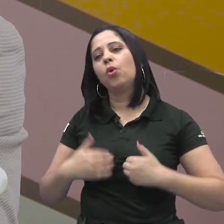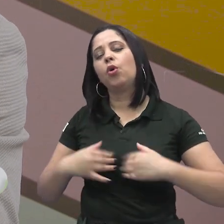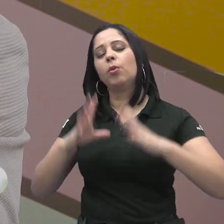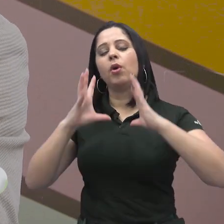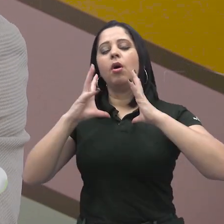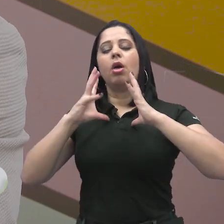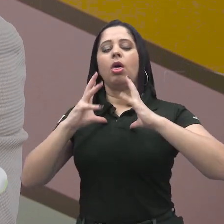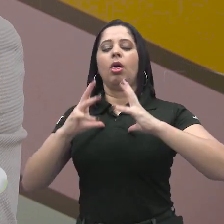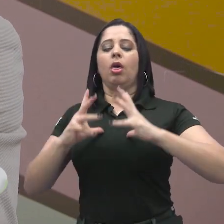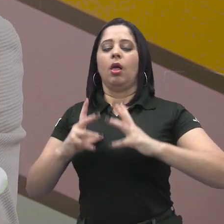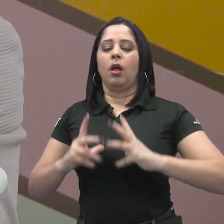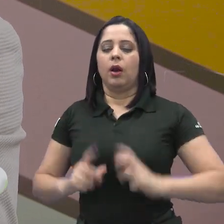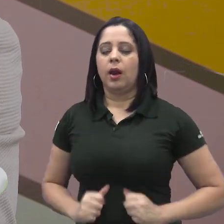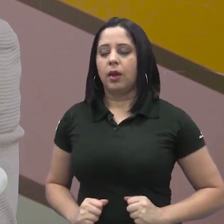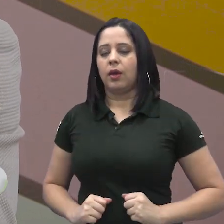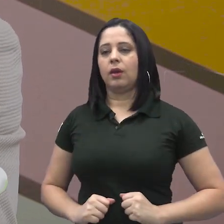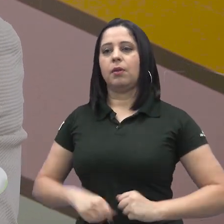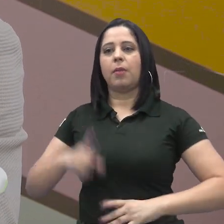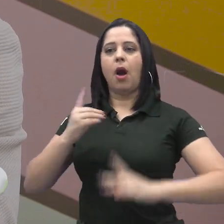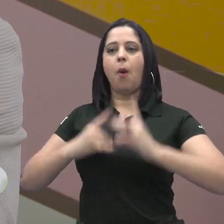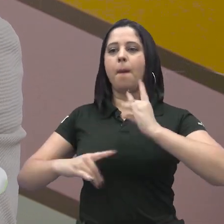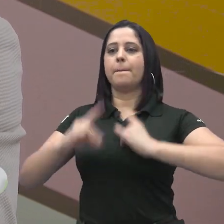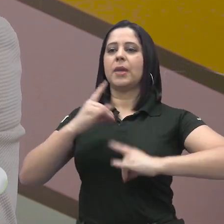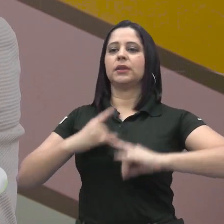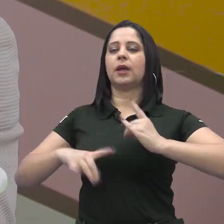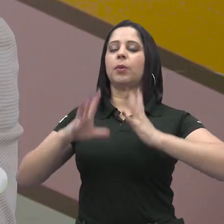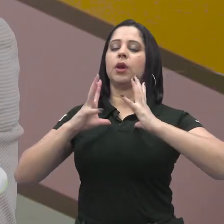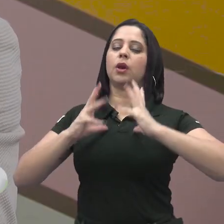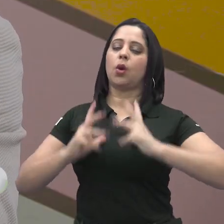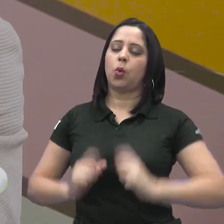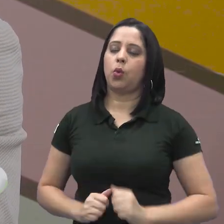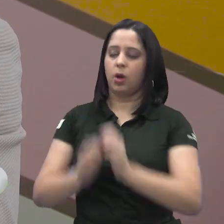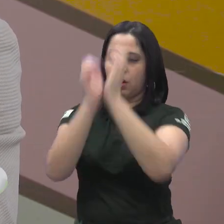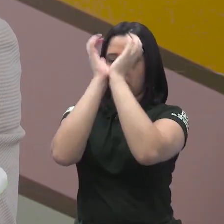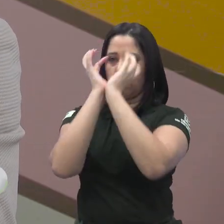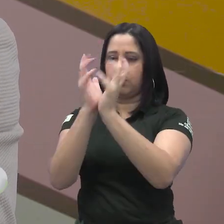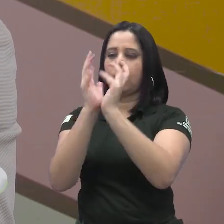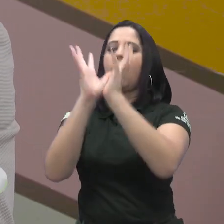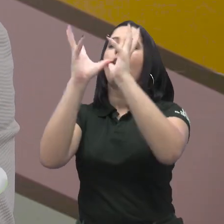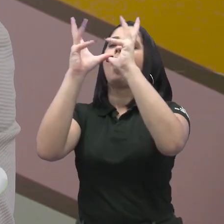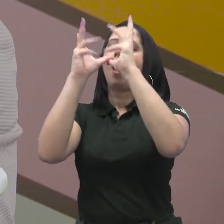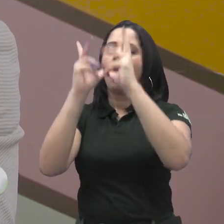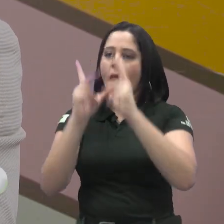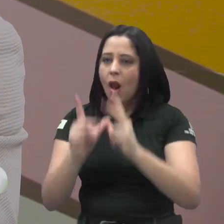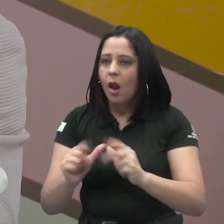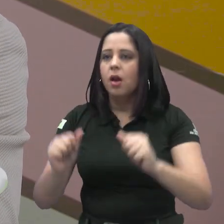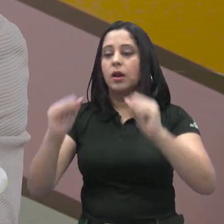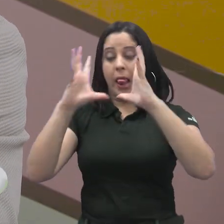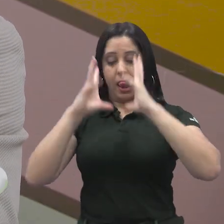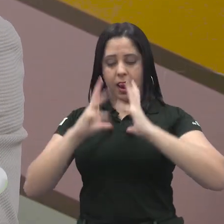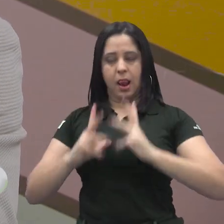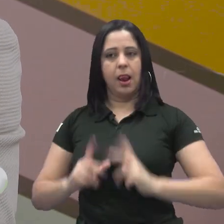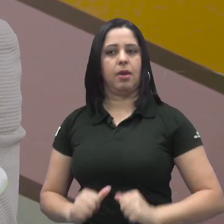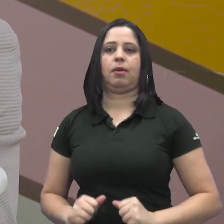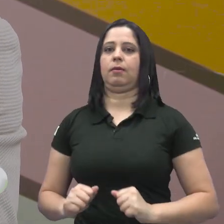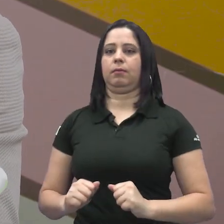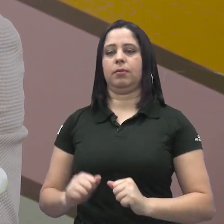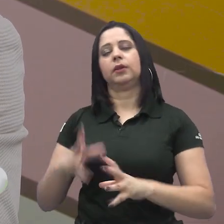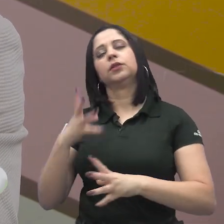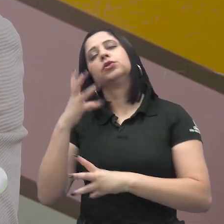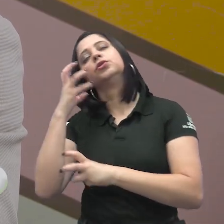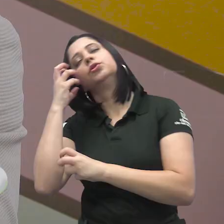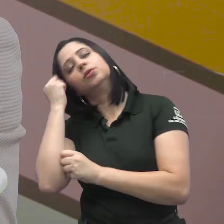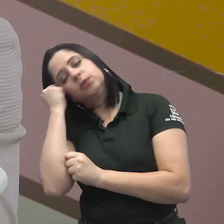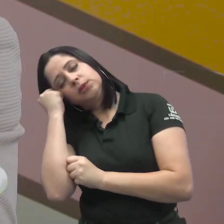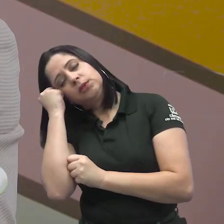reset em todo o nosso aspecto cardiometabólico, neurológico, cognitivo, imunológico, mental e tudo.